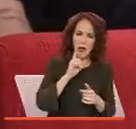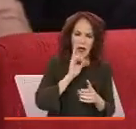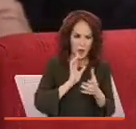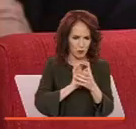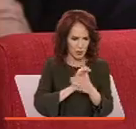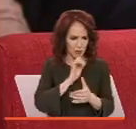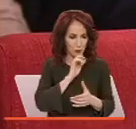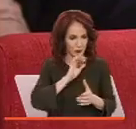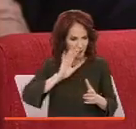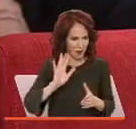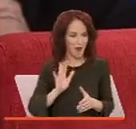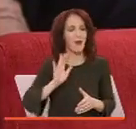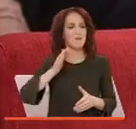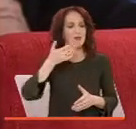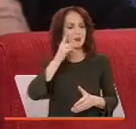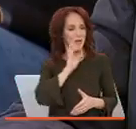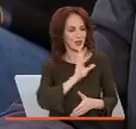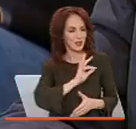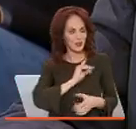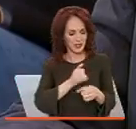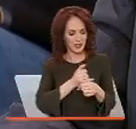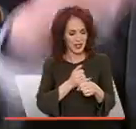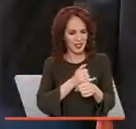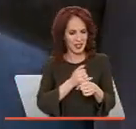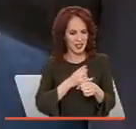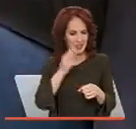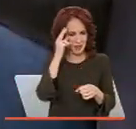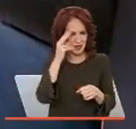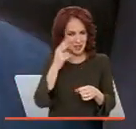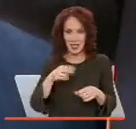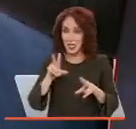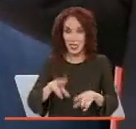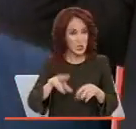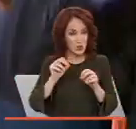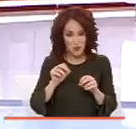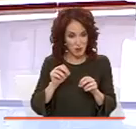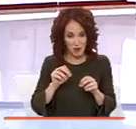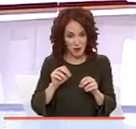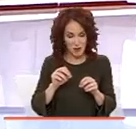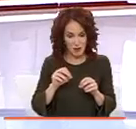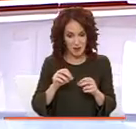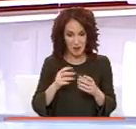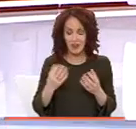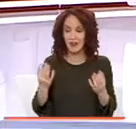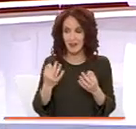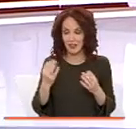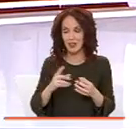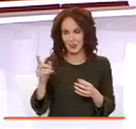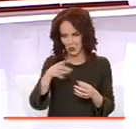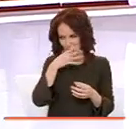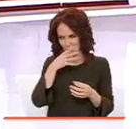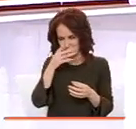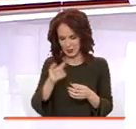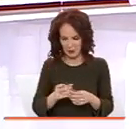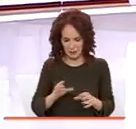ser a primeira dama da Ilha da Madeira e nunca foi. Então vou-lhe contar uma coisa. Então conto, que eu gosto de contar uma coisa. Aquela fotografia. Vou-lhe contar uma